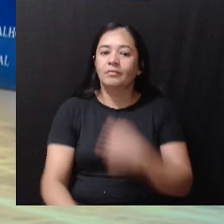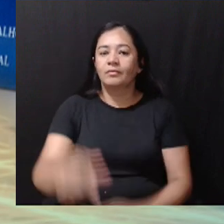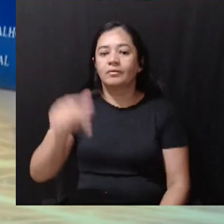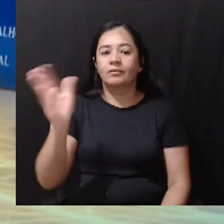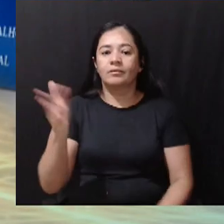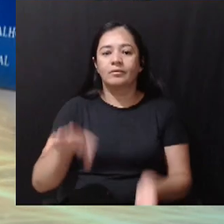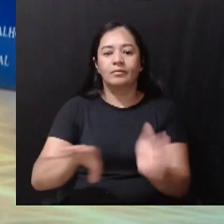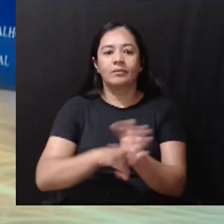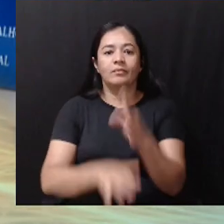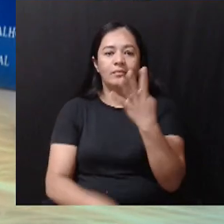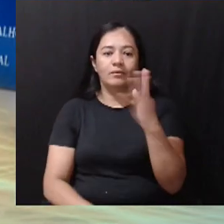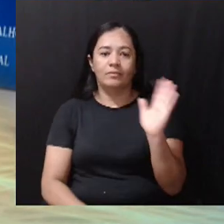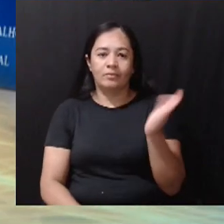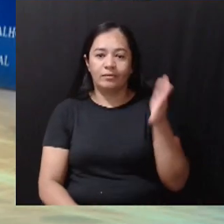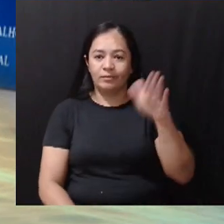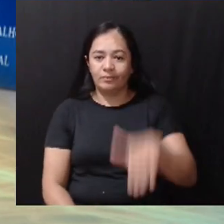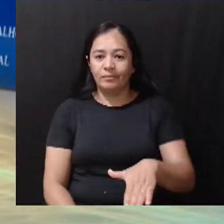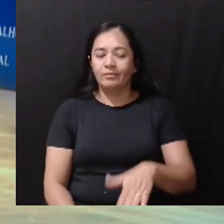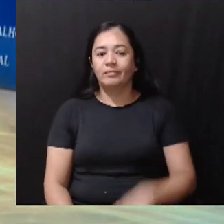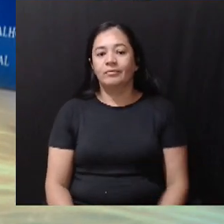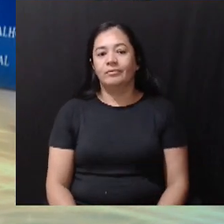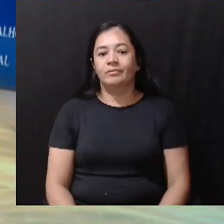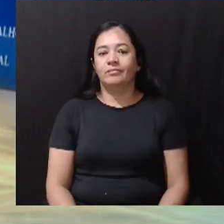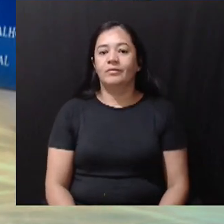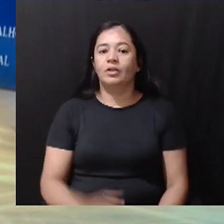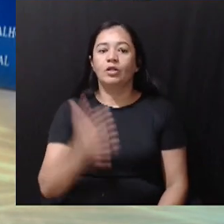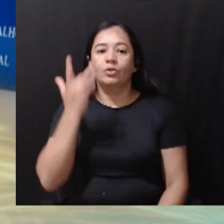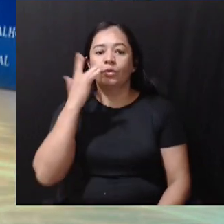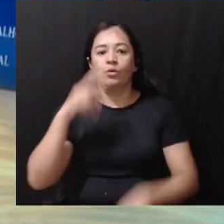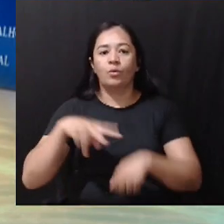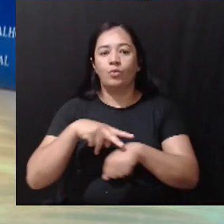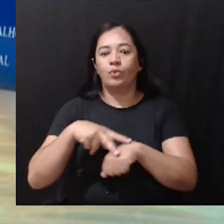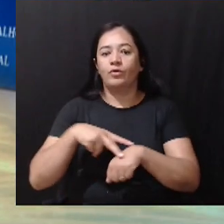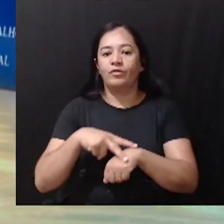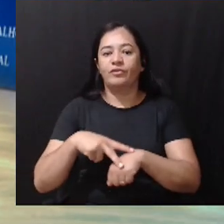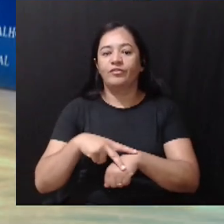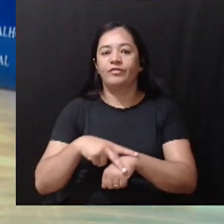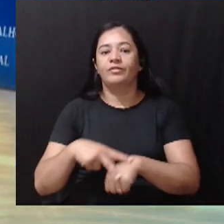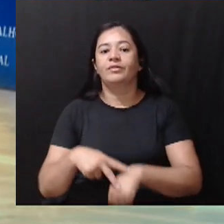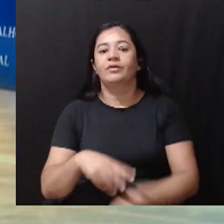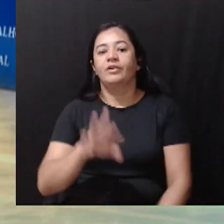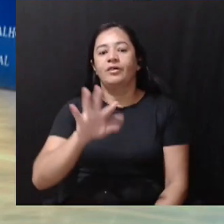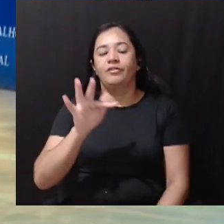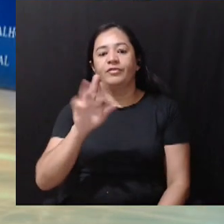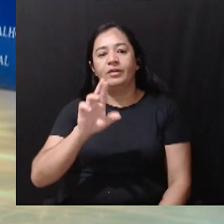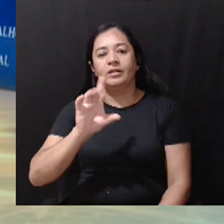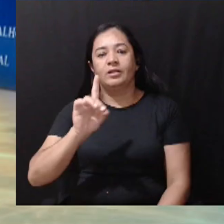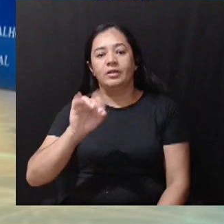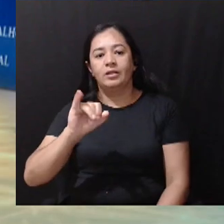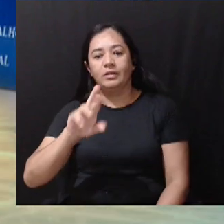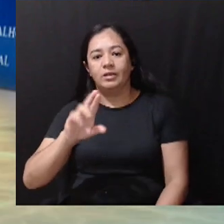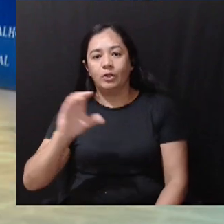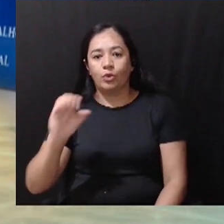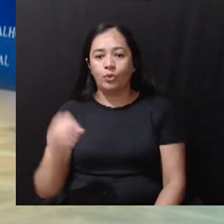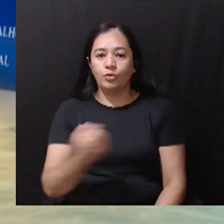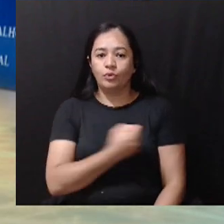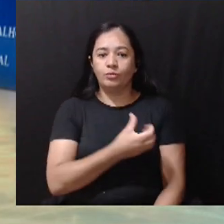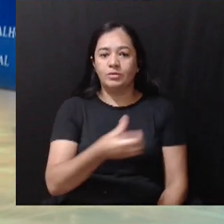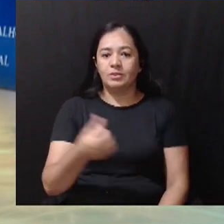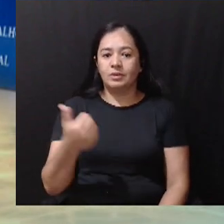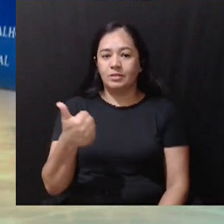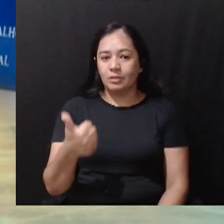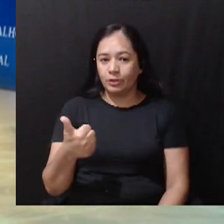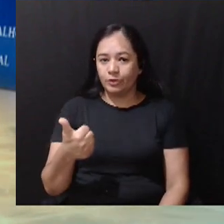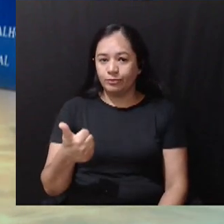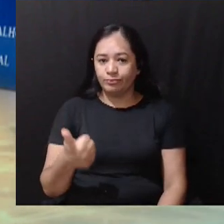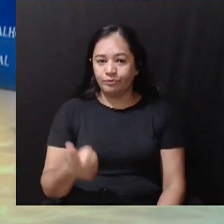da manhã às 4h30 da tarde. A unidade do Ouro Verde, na Rua Armando Frederico Renganeschi, número 61, no